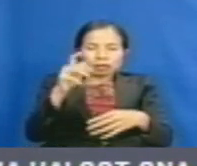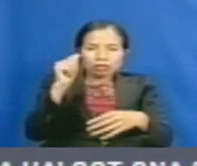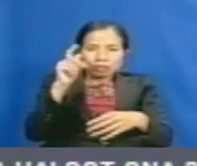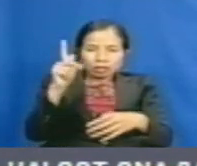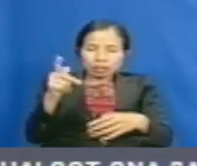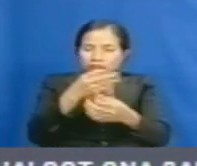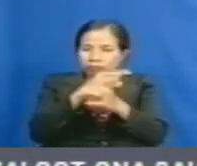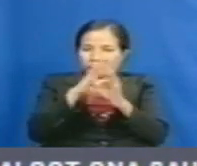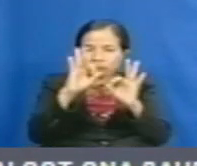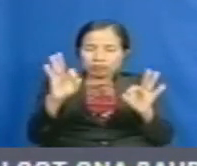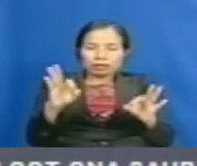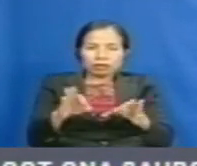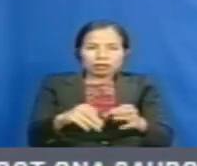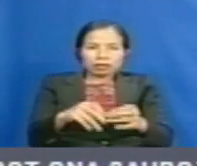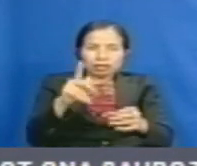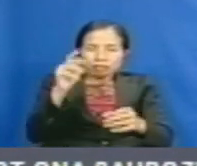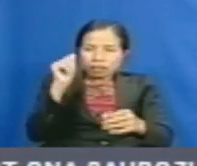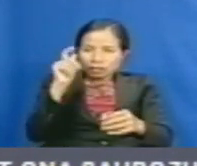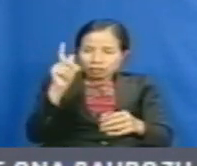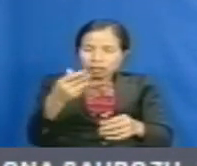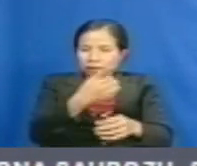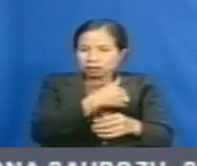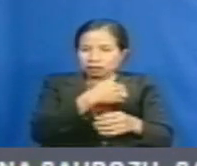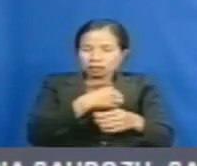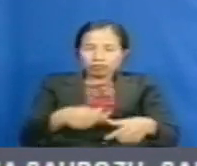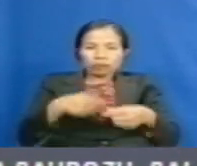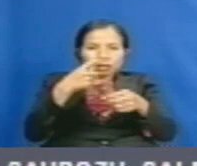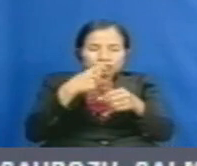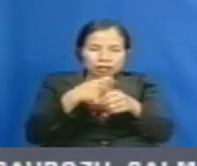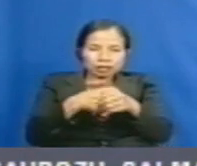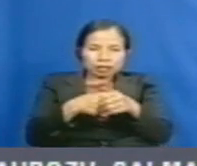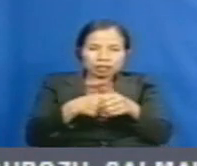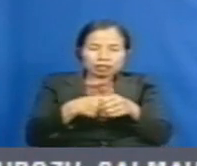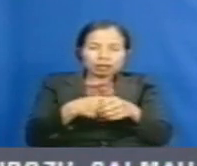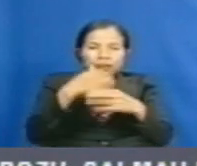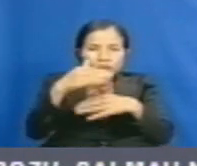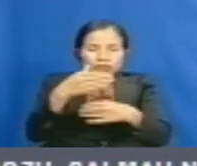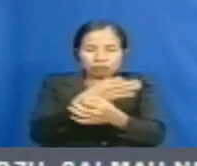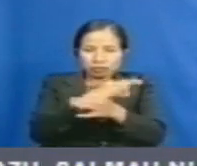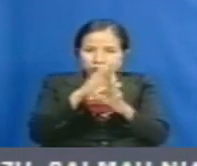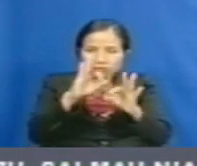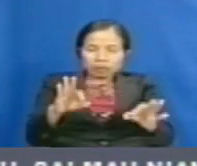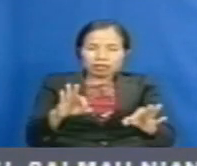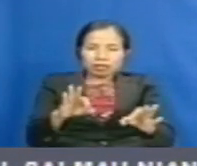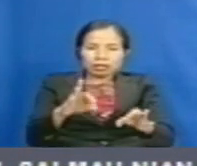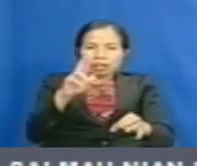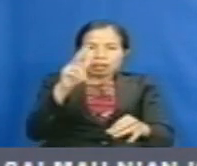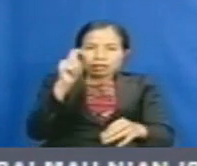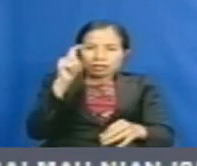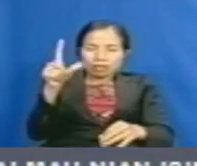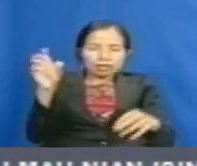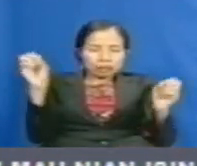ano. Se a Comissão Anticorrupção se lhe for a ter uma ikata processo remata, maka RTTL se lhe